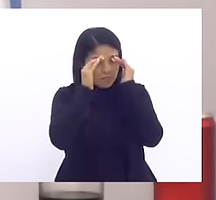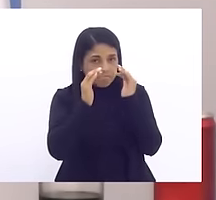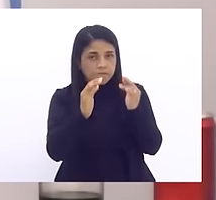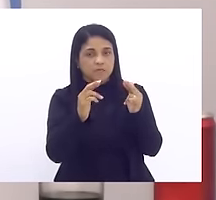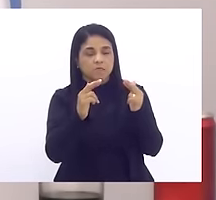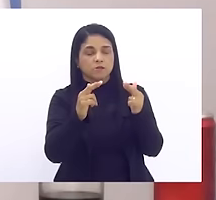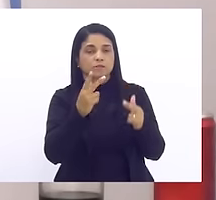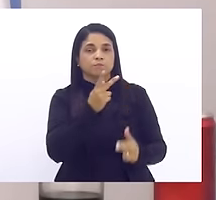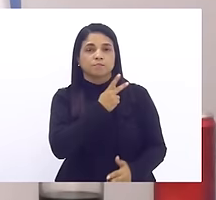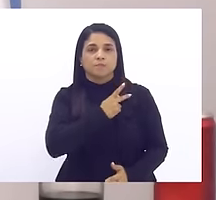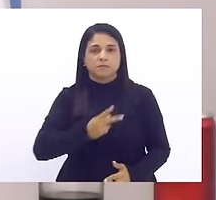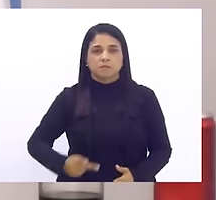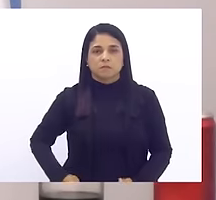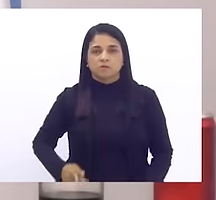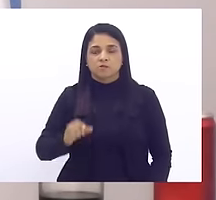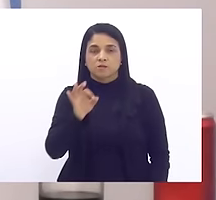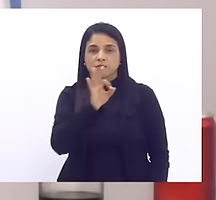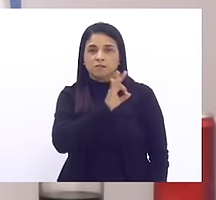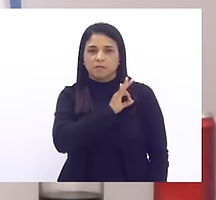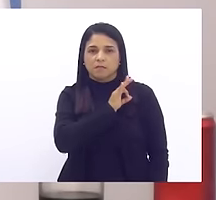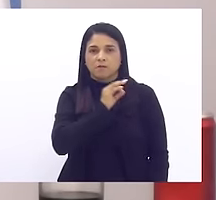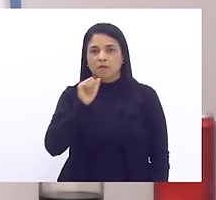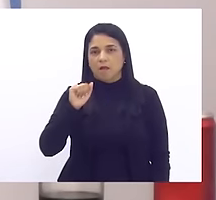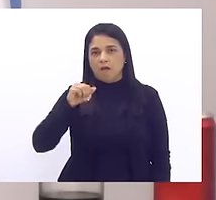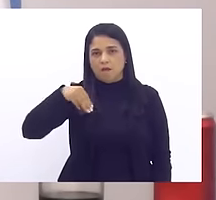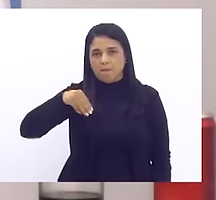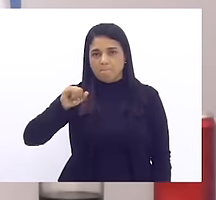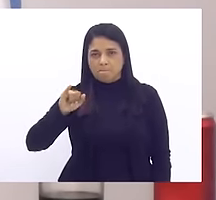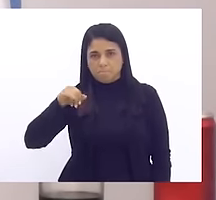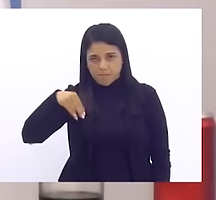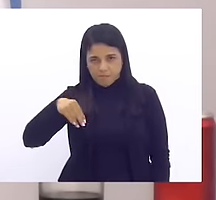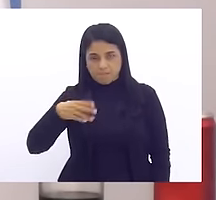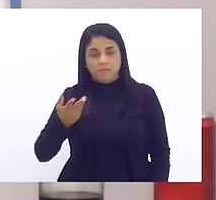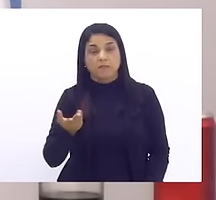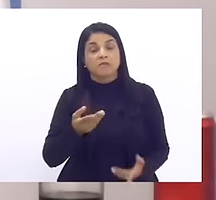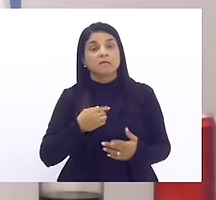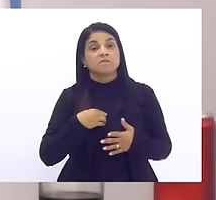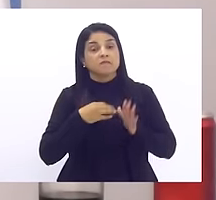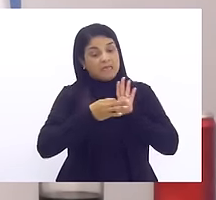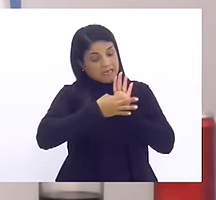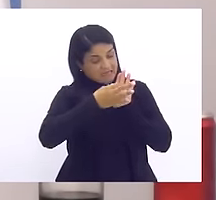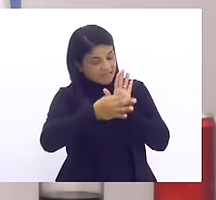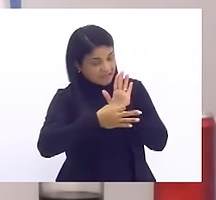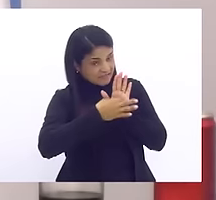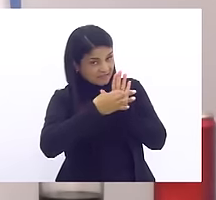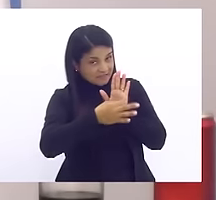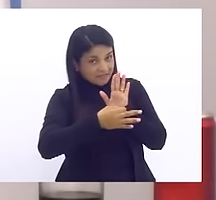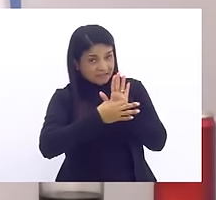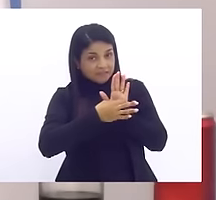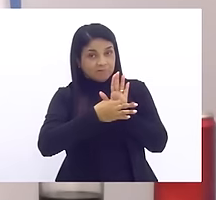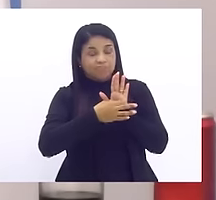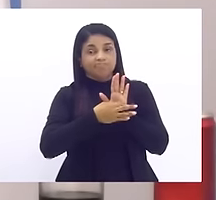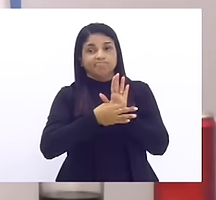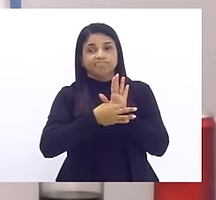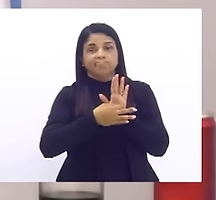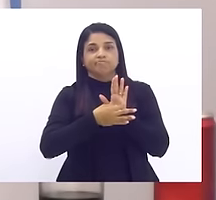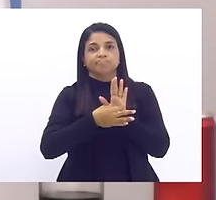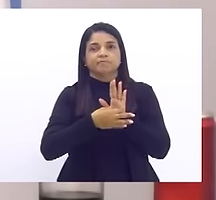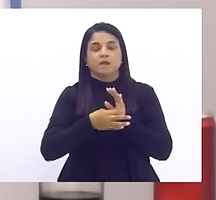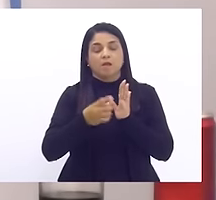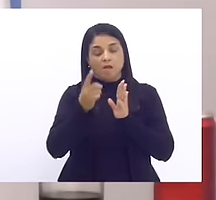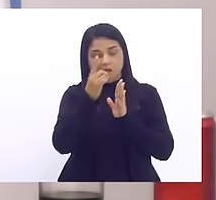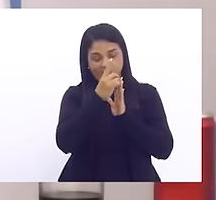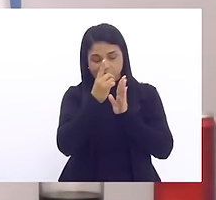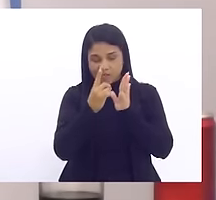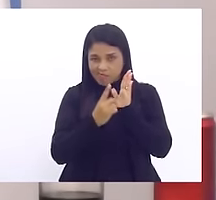delegado a mim e aqui fica uma crítica que muitas vezes a reputação do Detran vai